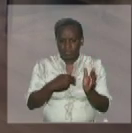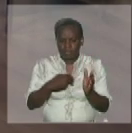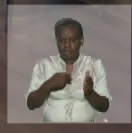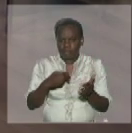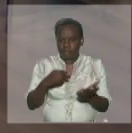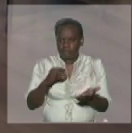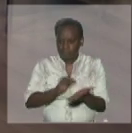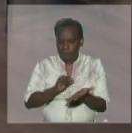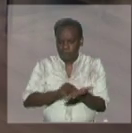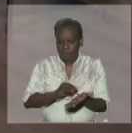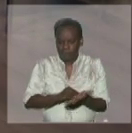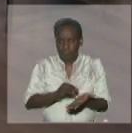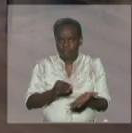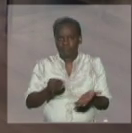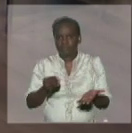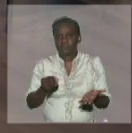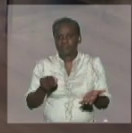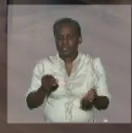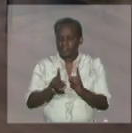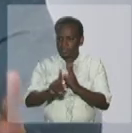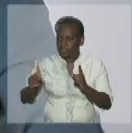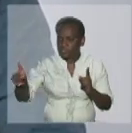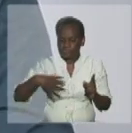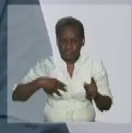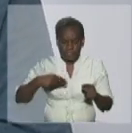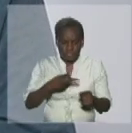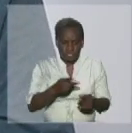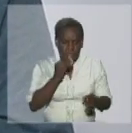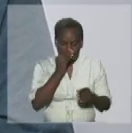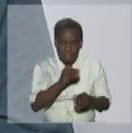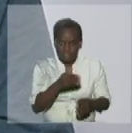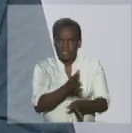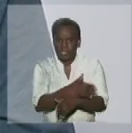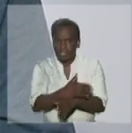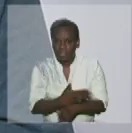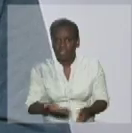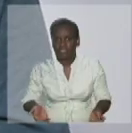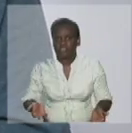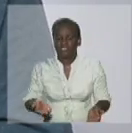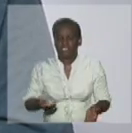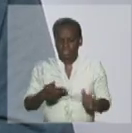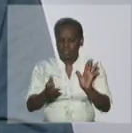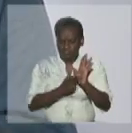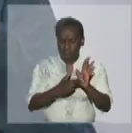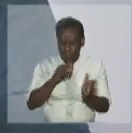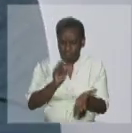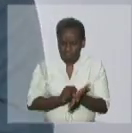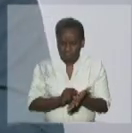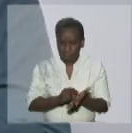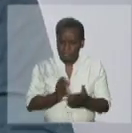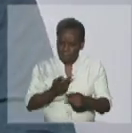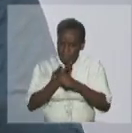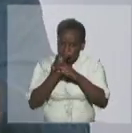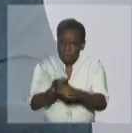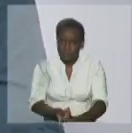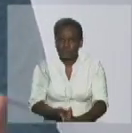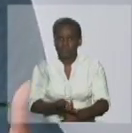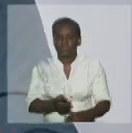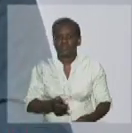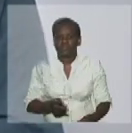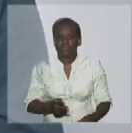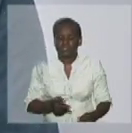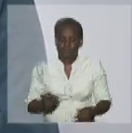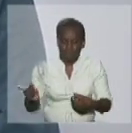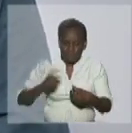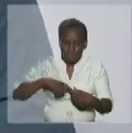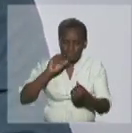que ele foi... Sim. Que ele estava distante das Foi filhas. negligente, que ele foi exatamente. negligente. Ele reconhece isso e ele vai